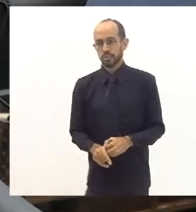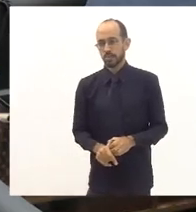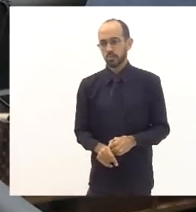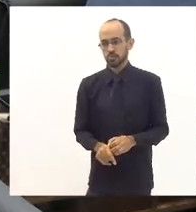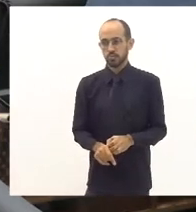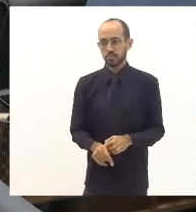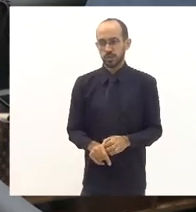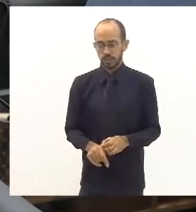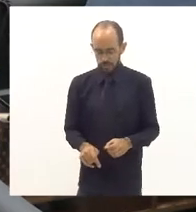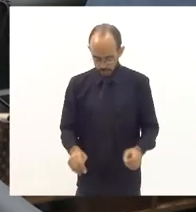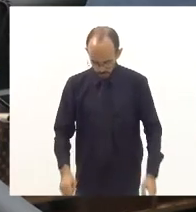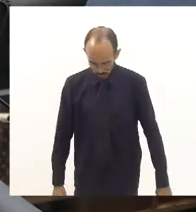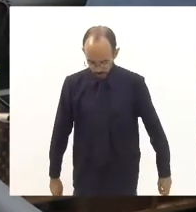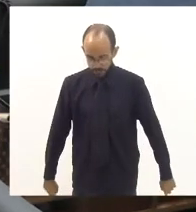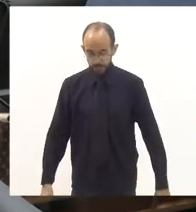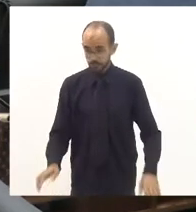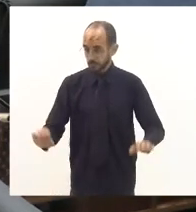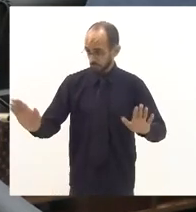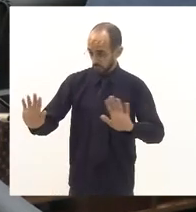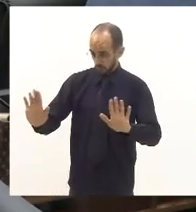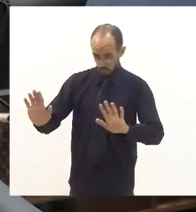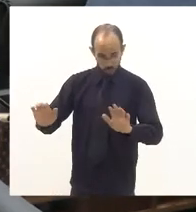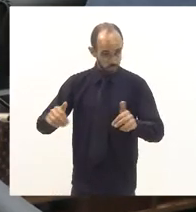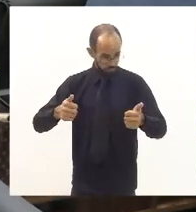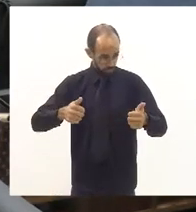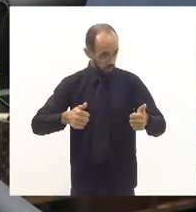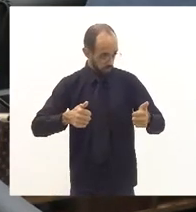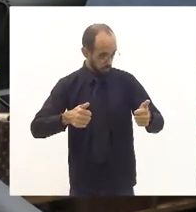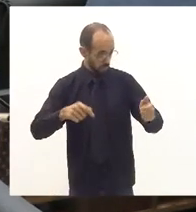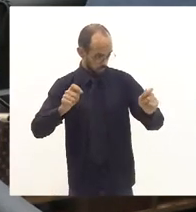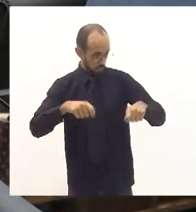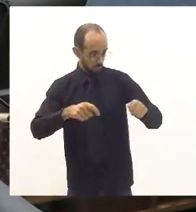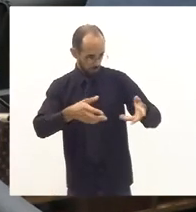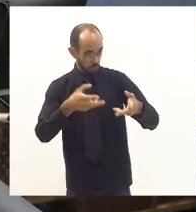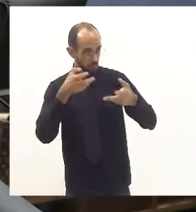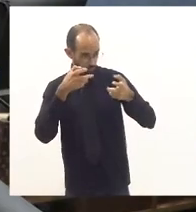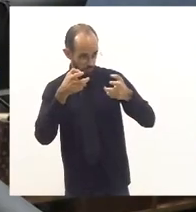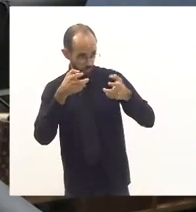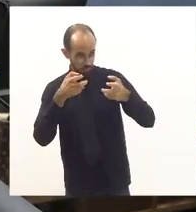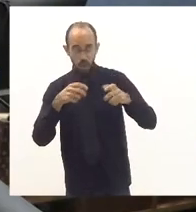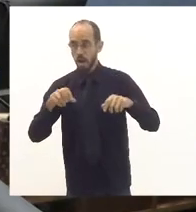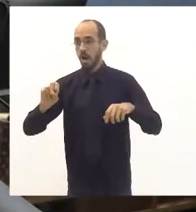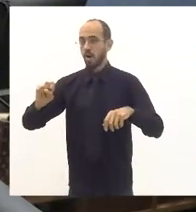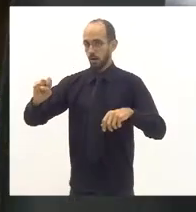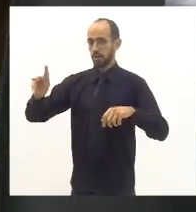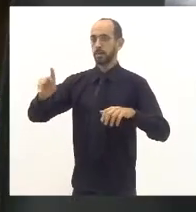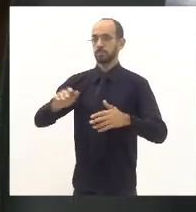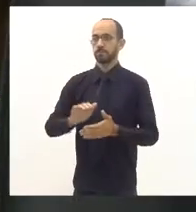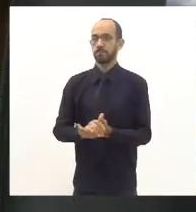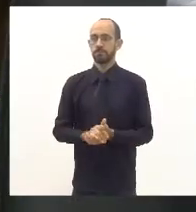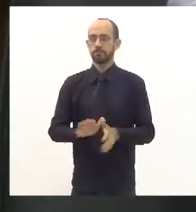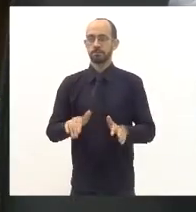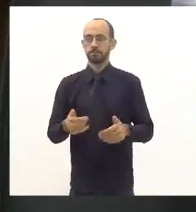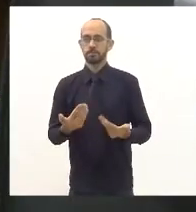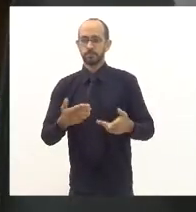alô? Agora ligou? Agora deu. Bora nós. Bom,